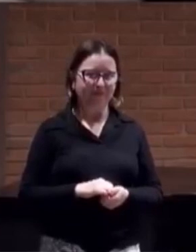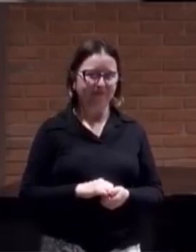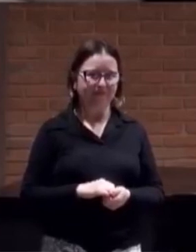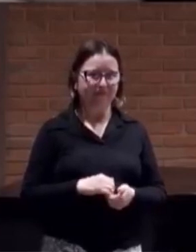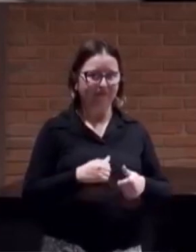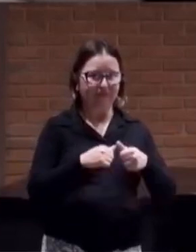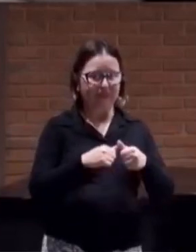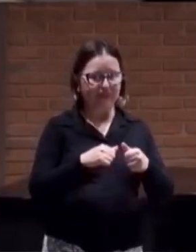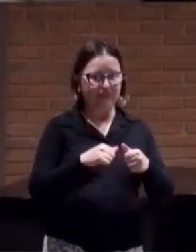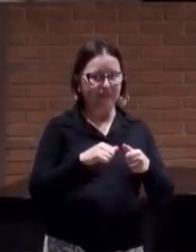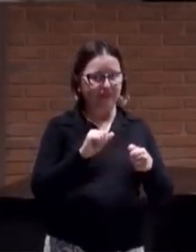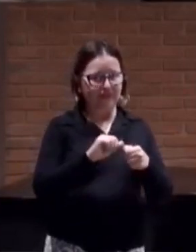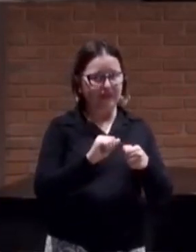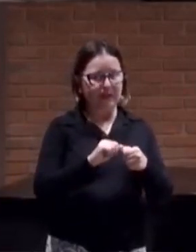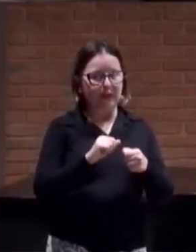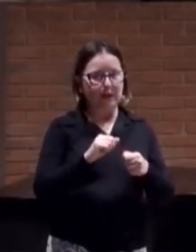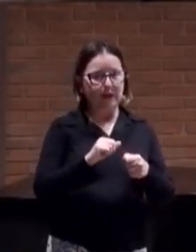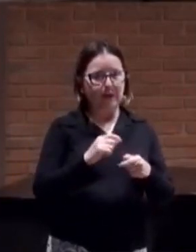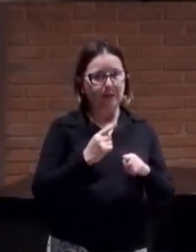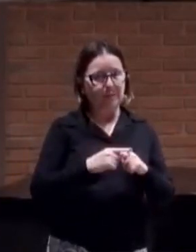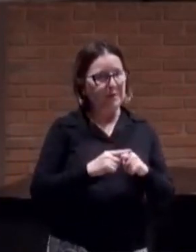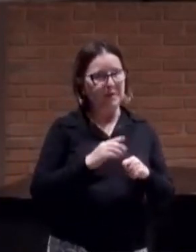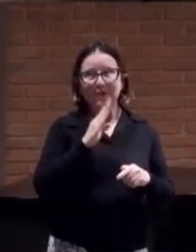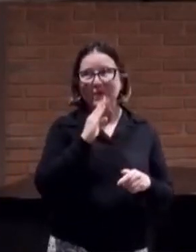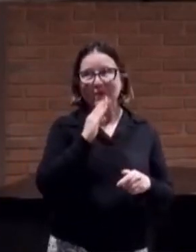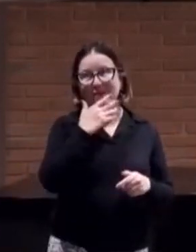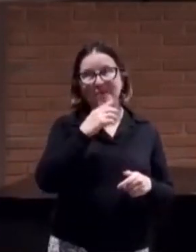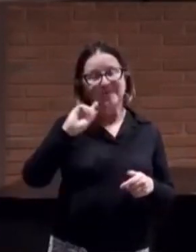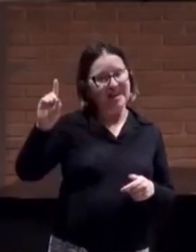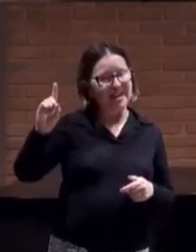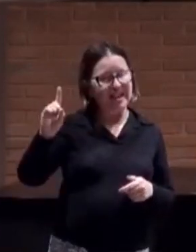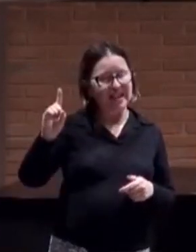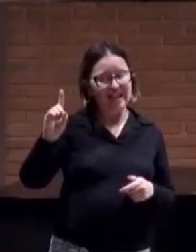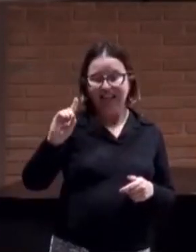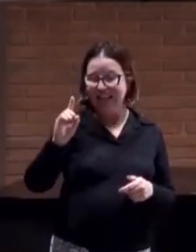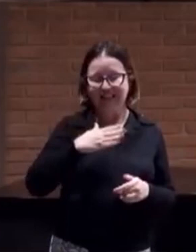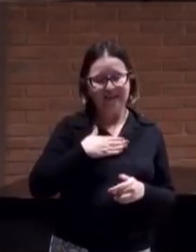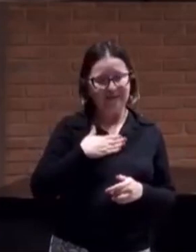Isto farão porque não conhecem o Pai, nem a mim.